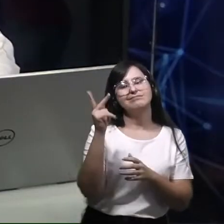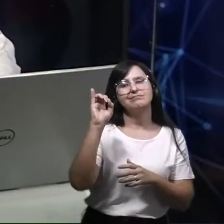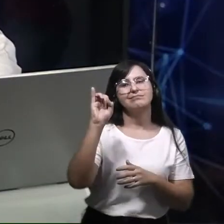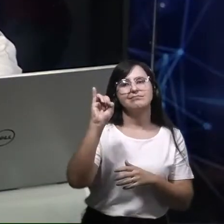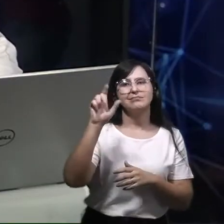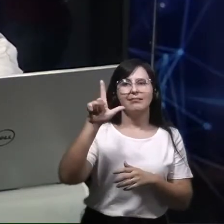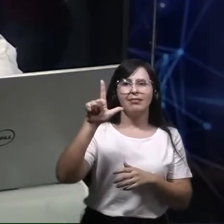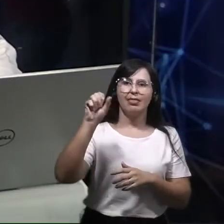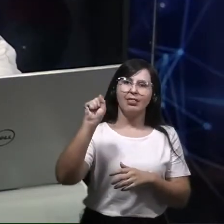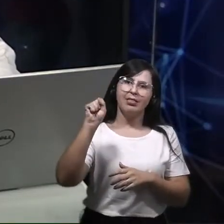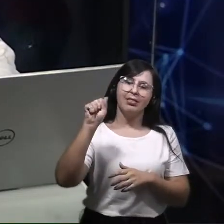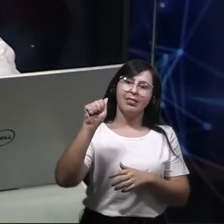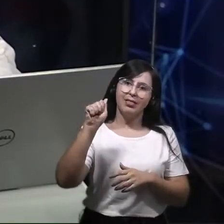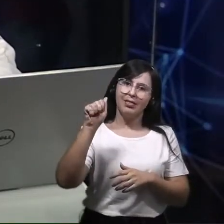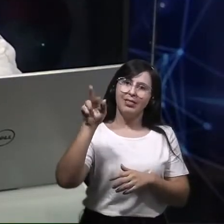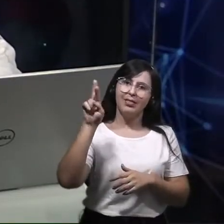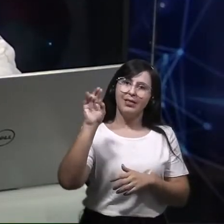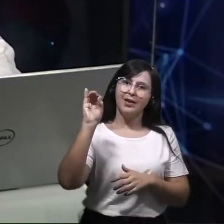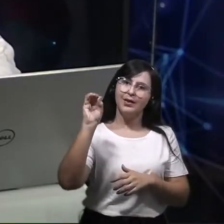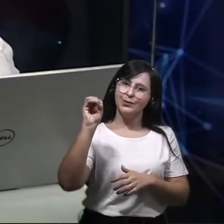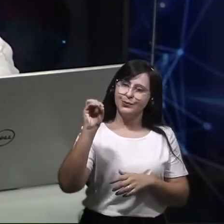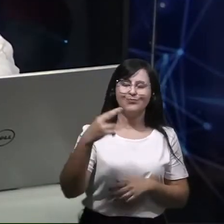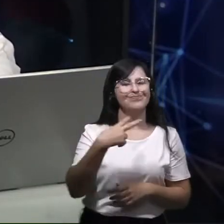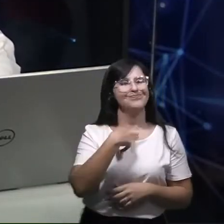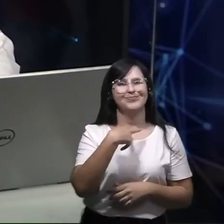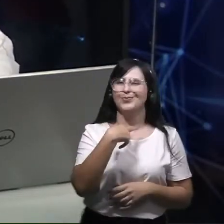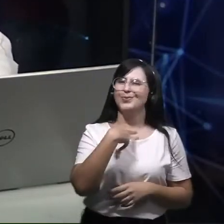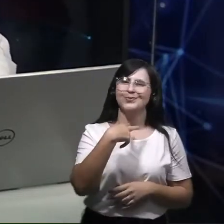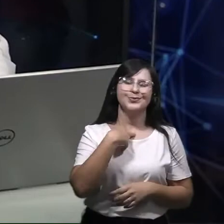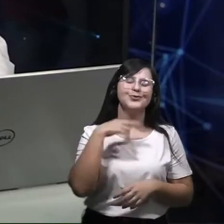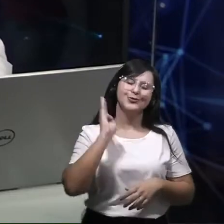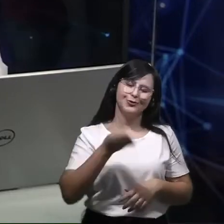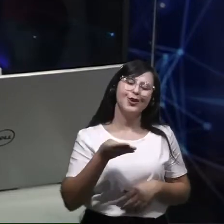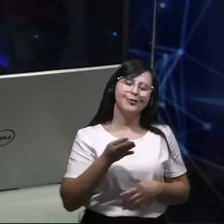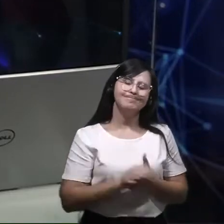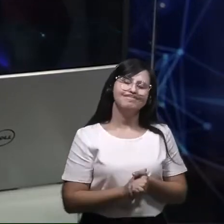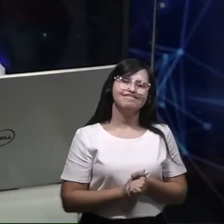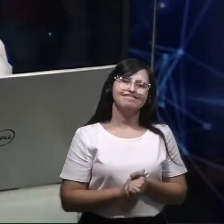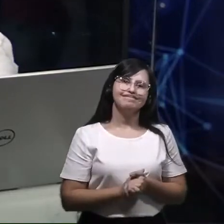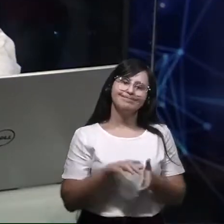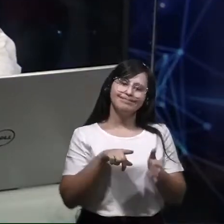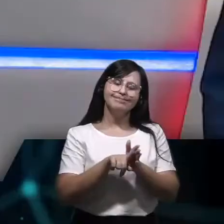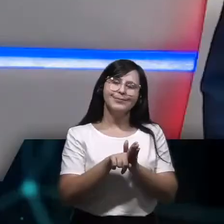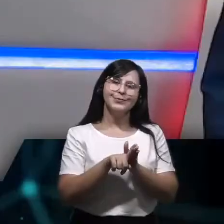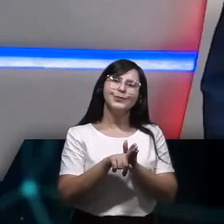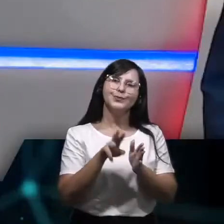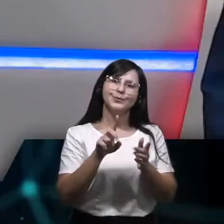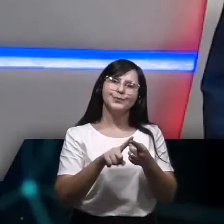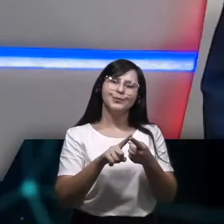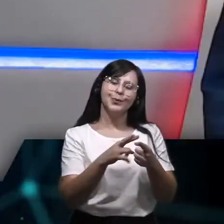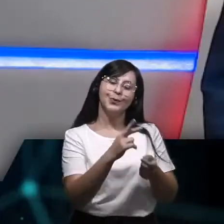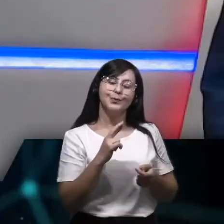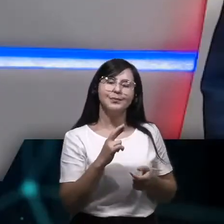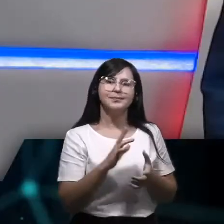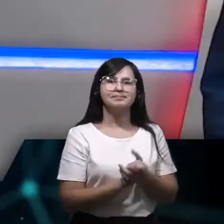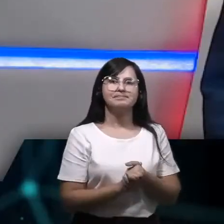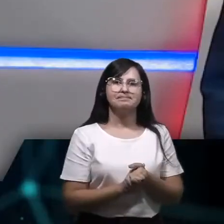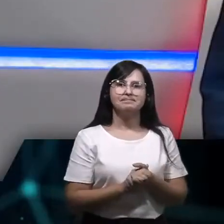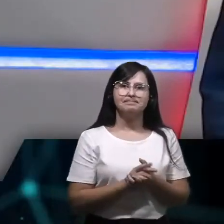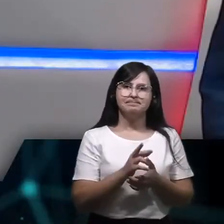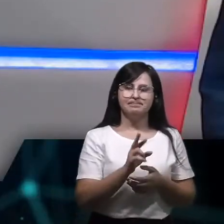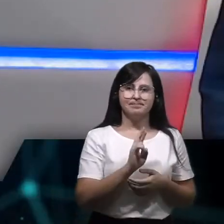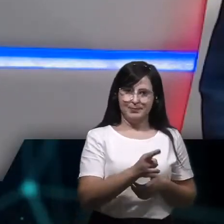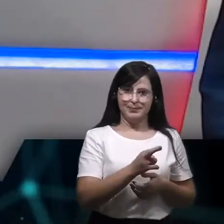um que já participou dessa rodada. Certo. Precisa perguntar a um que não participou ainda. Ok. Então vou perguntar